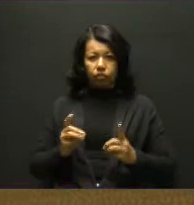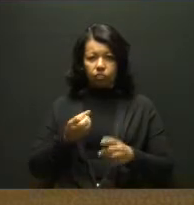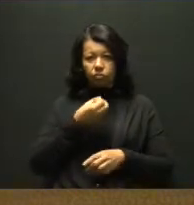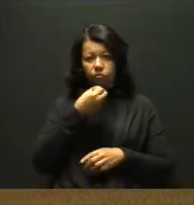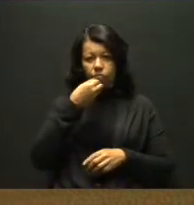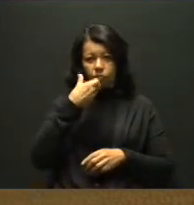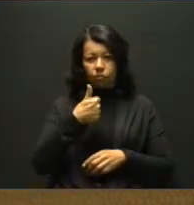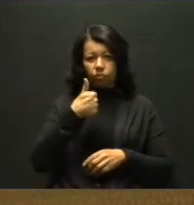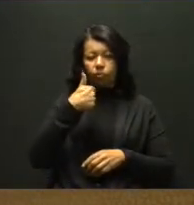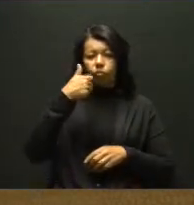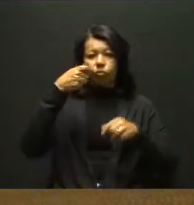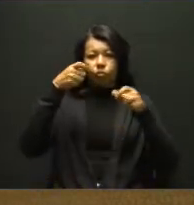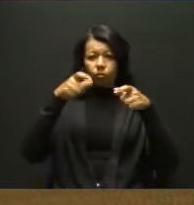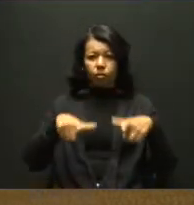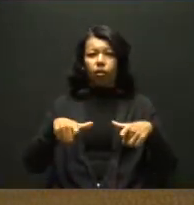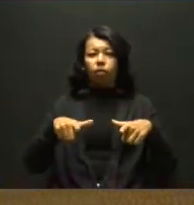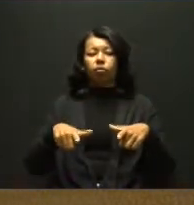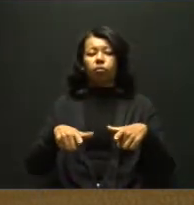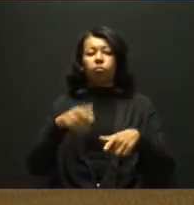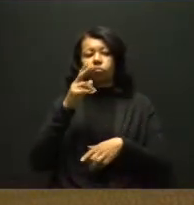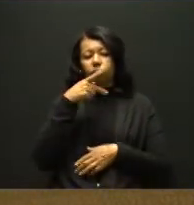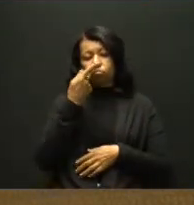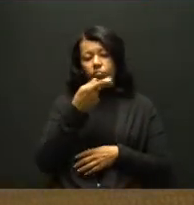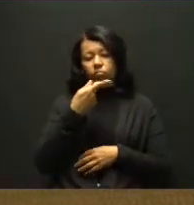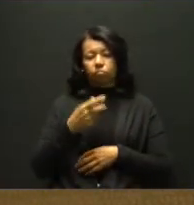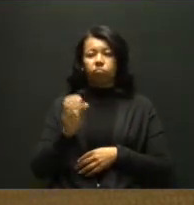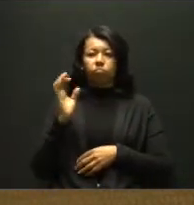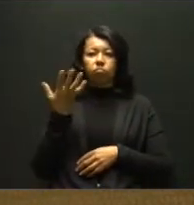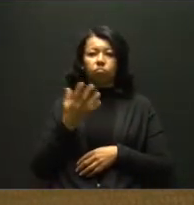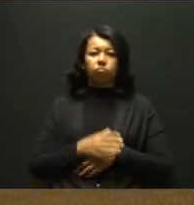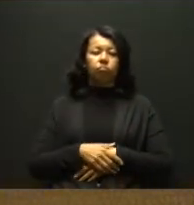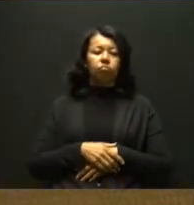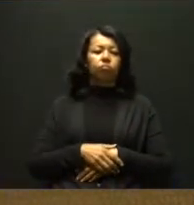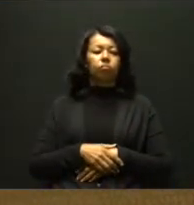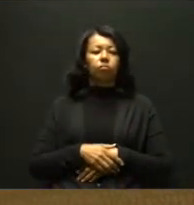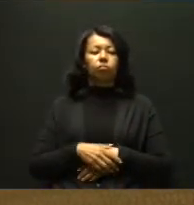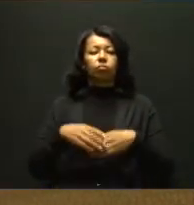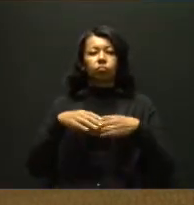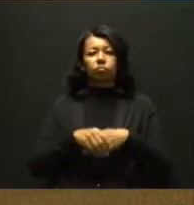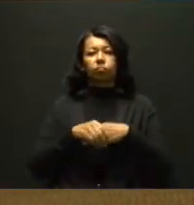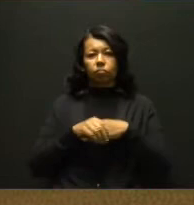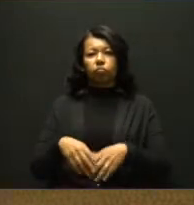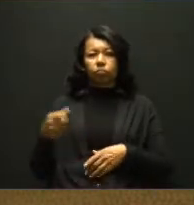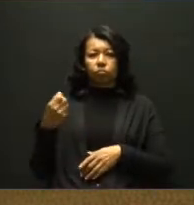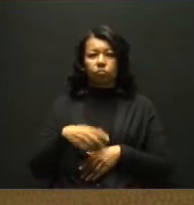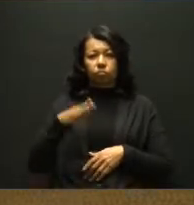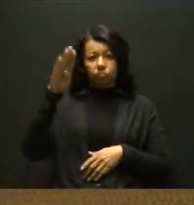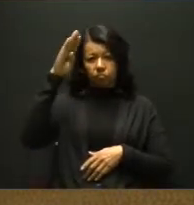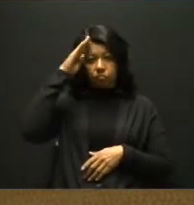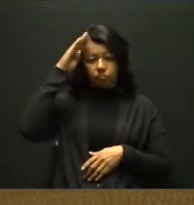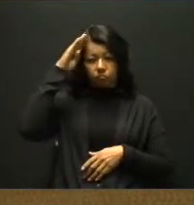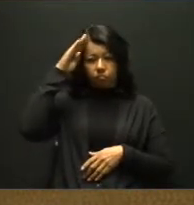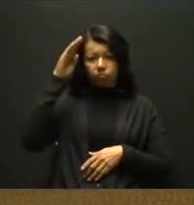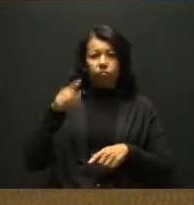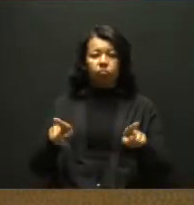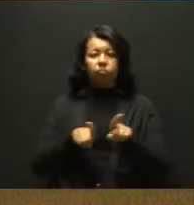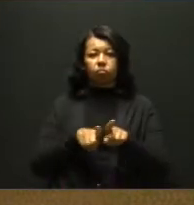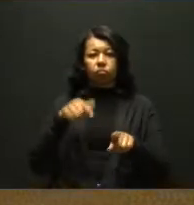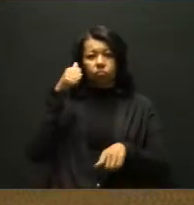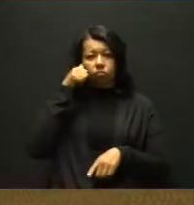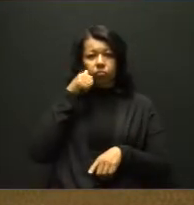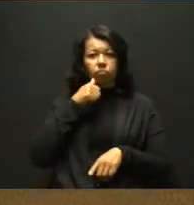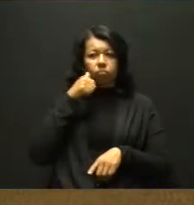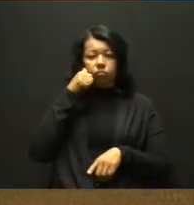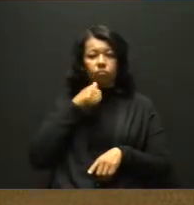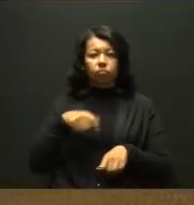é essa é a minha palavra nesse momento completou novamente o tenente alexandre ea capitã patrícia